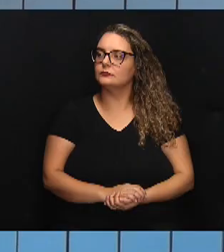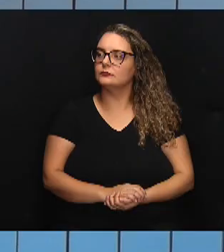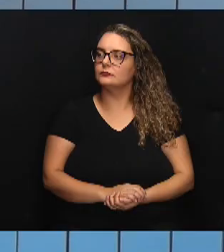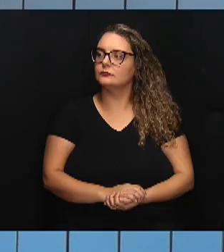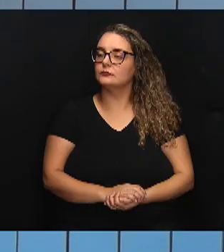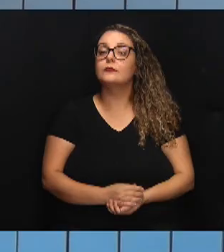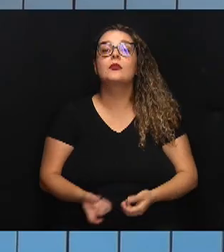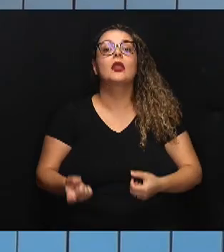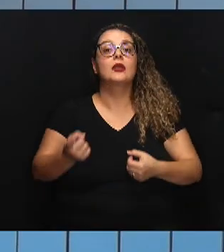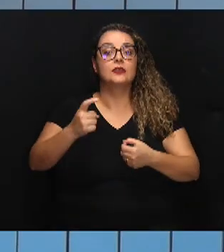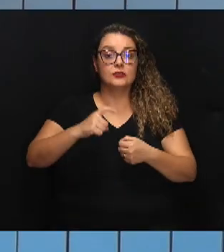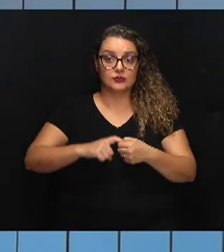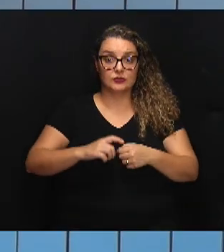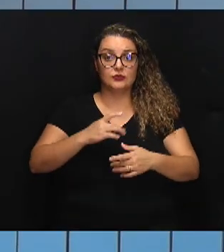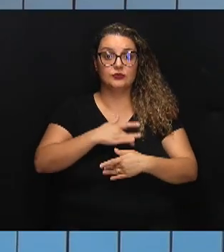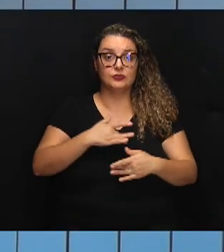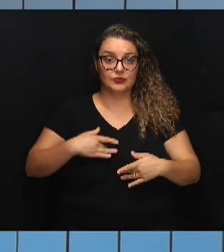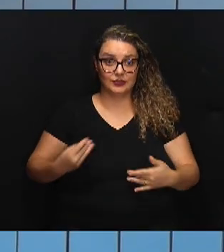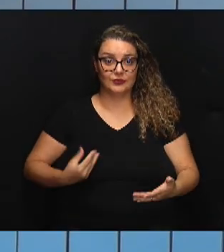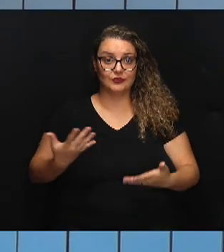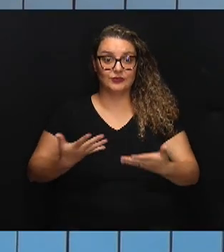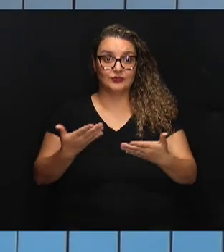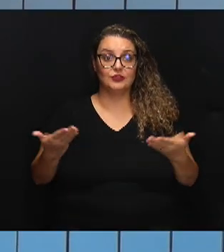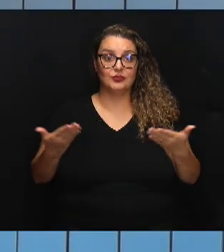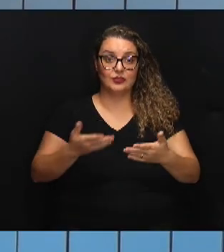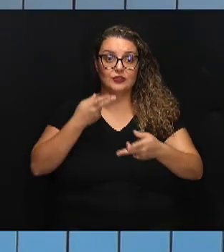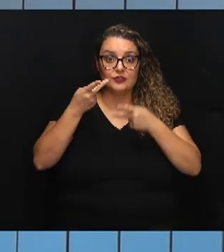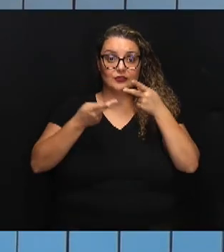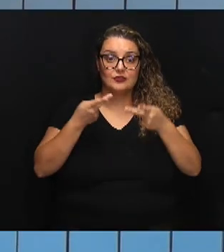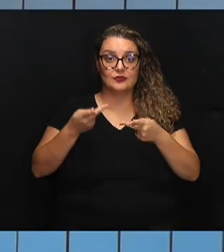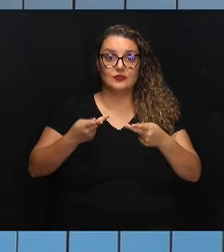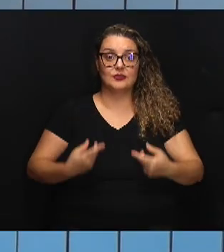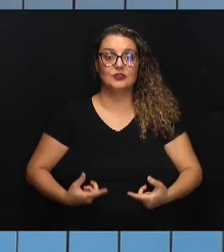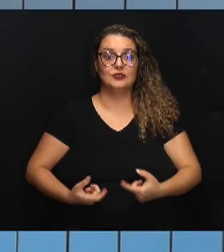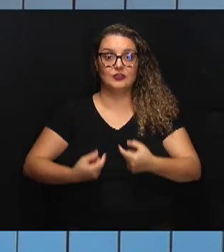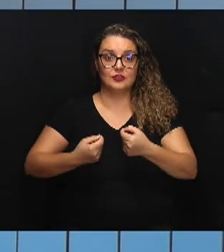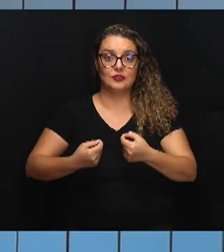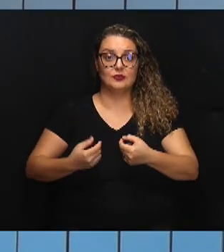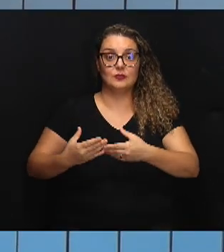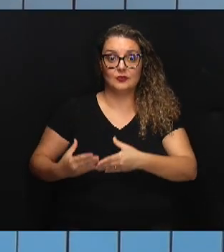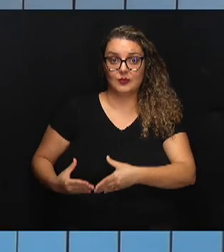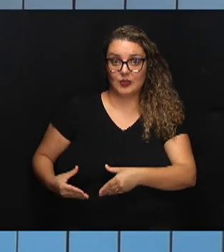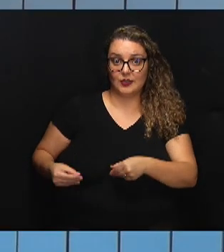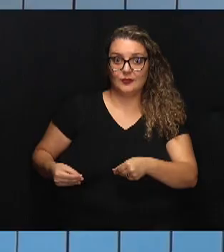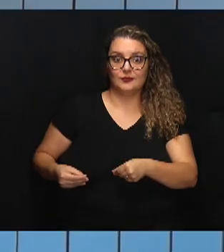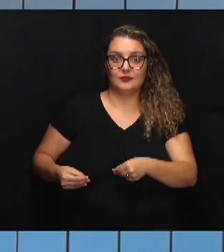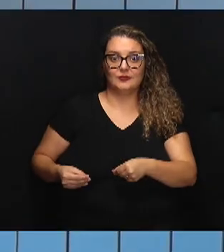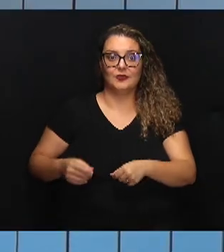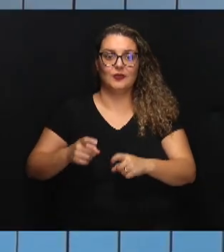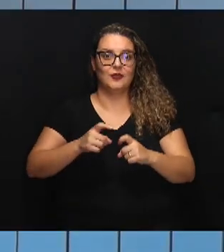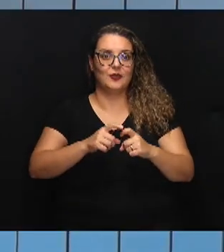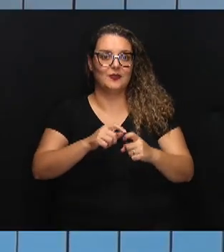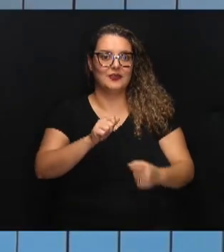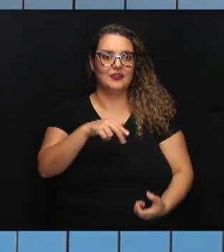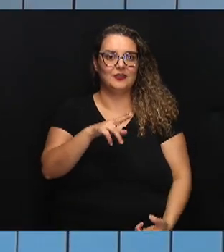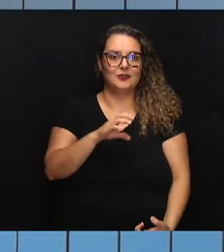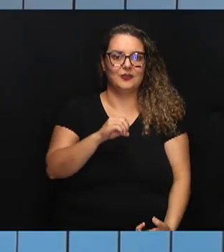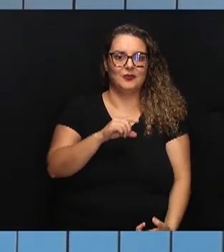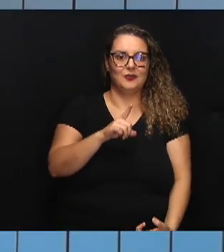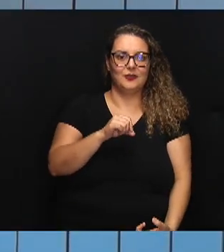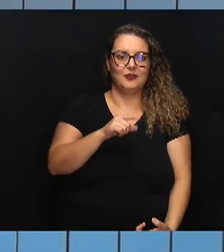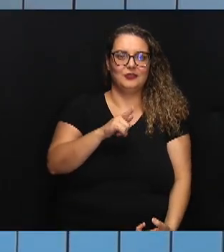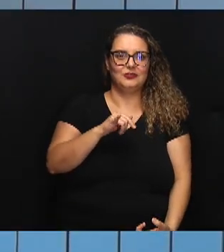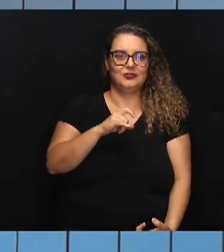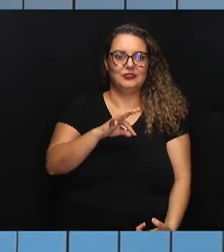Estamos de volta com o Saúde é Vida e hoje falando sobre o câncer de pâncreas com a oncologista Débora